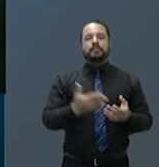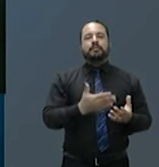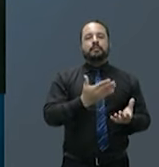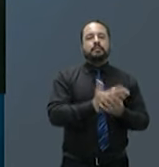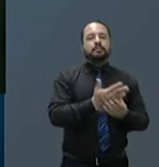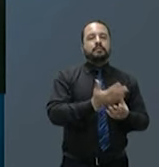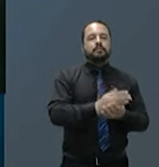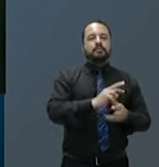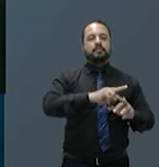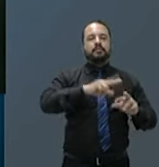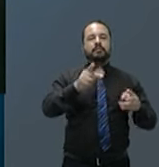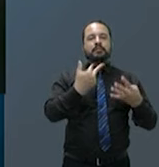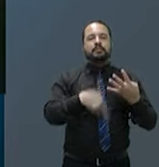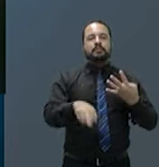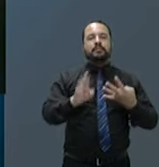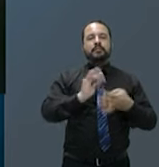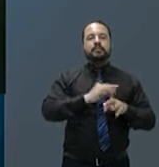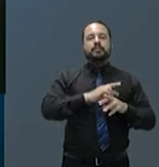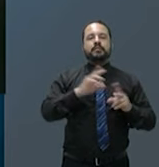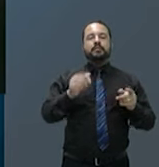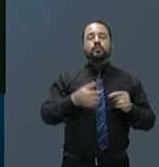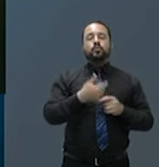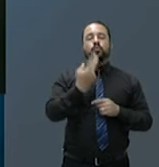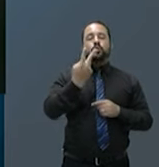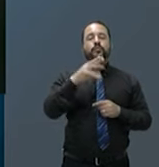agora ao recurso especial